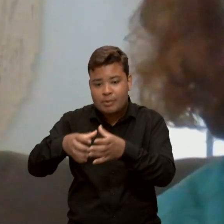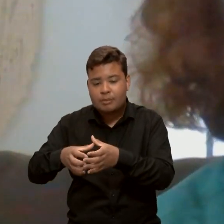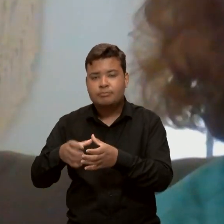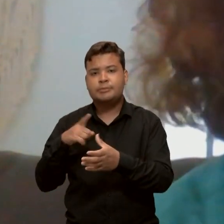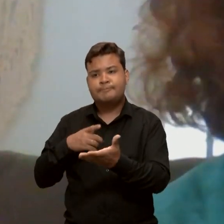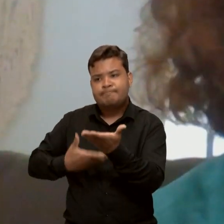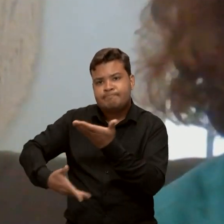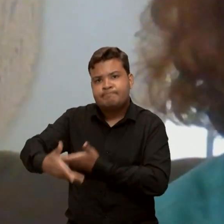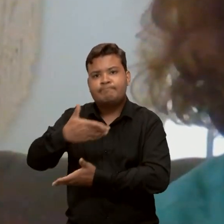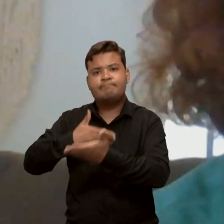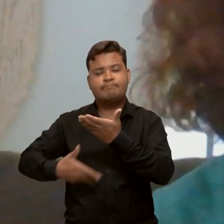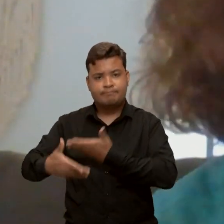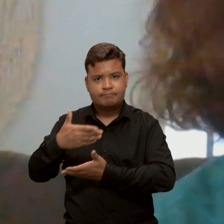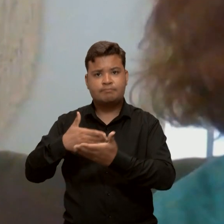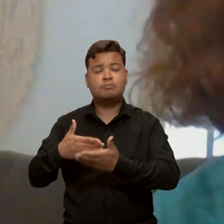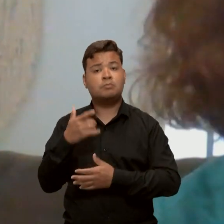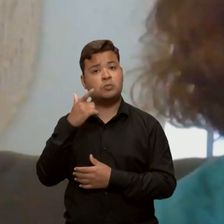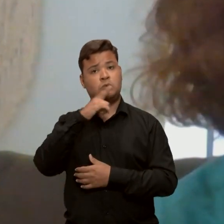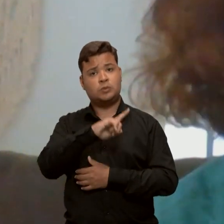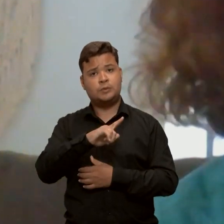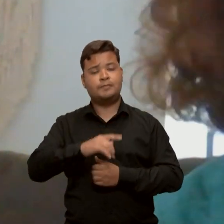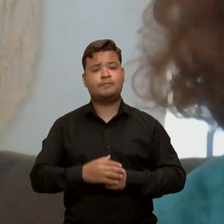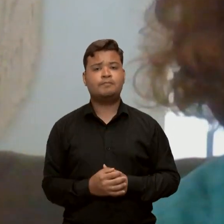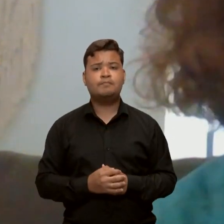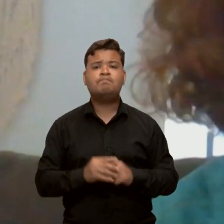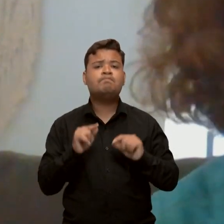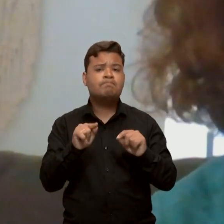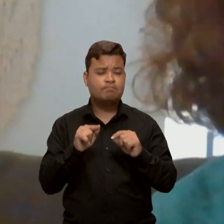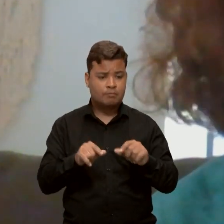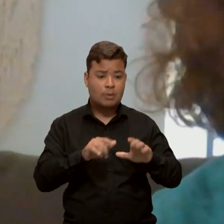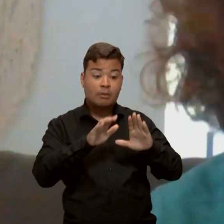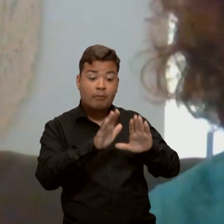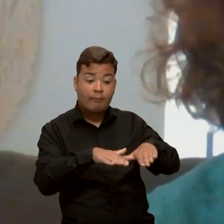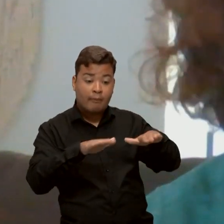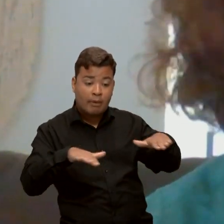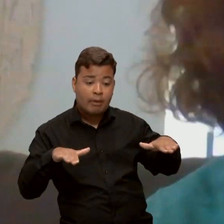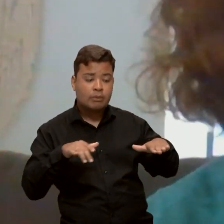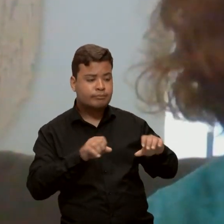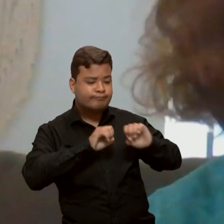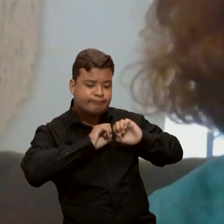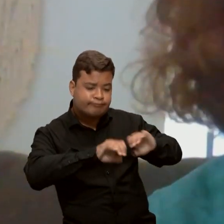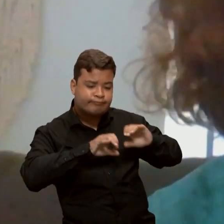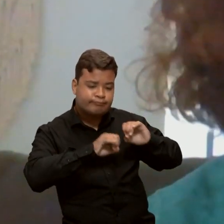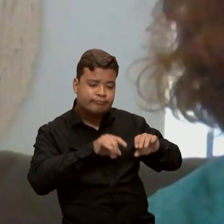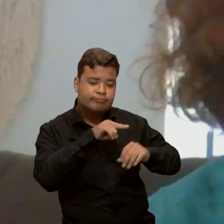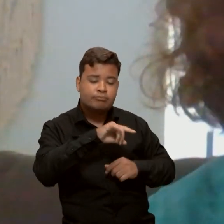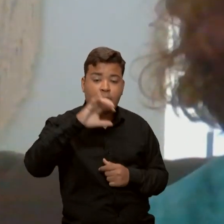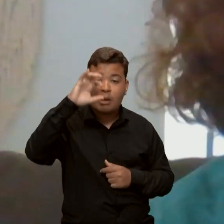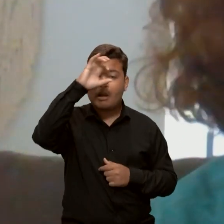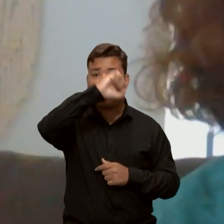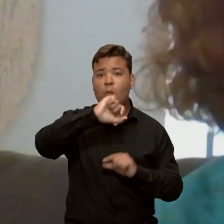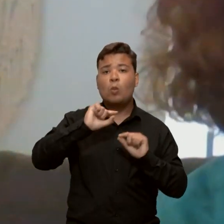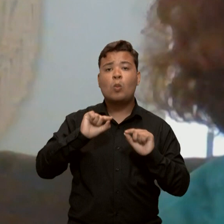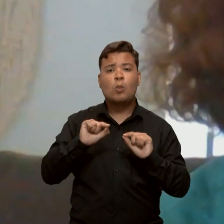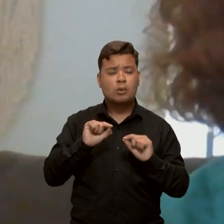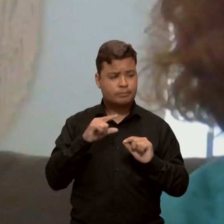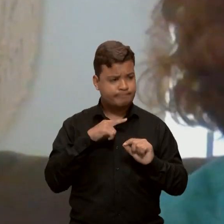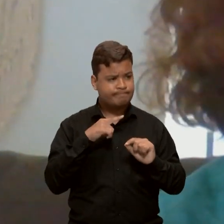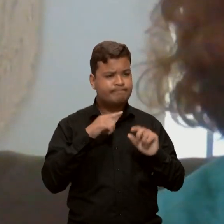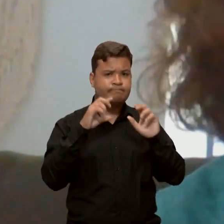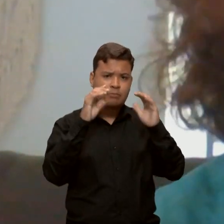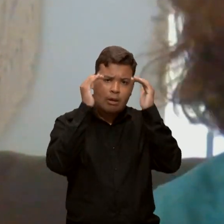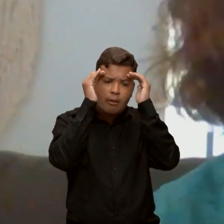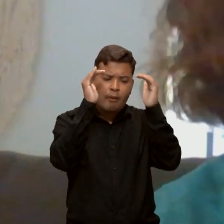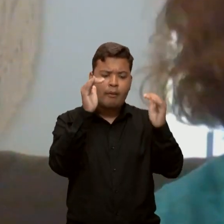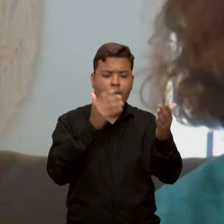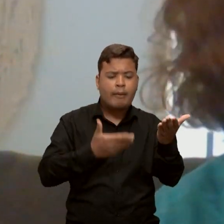alteridade, onde você constrói entre as crianças um respeito, né, e uma